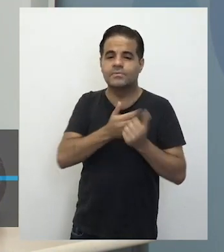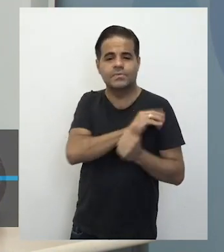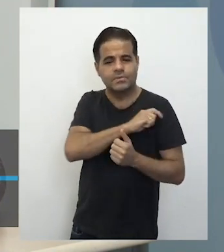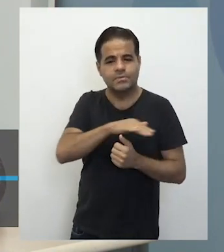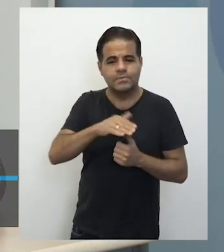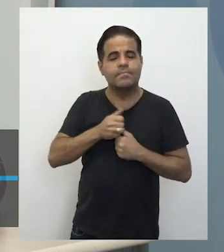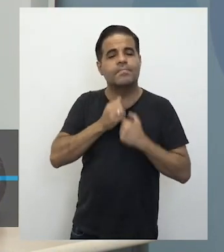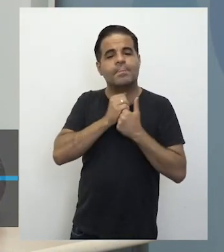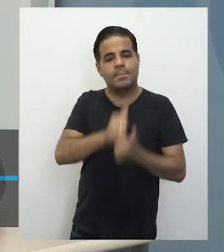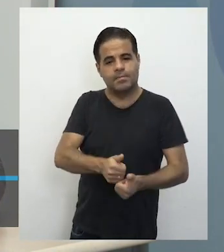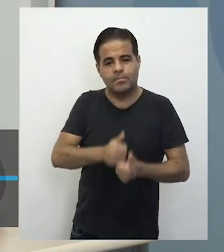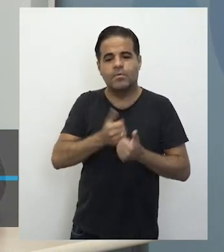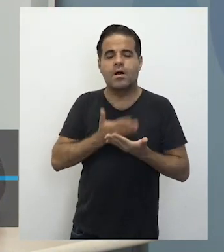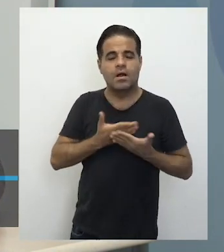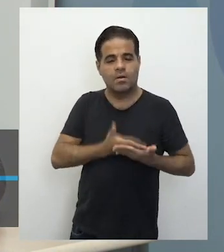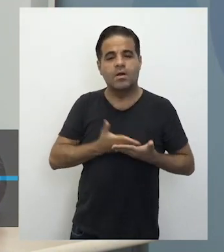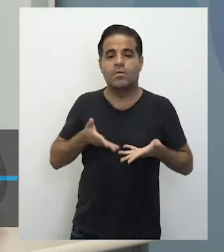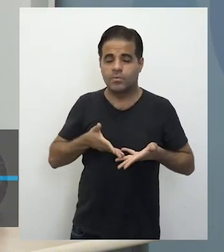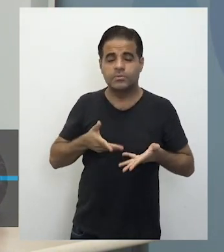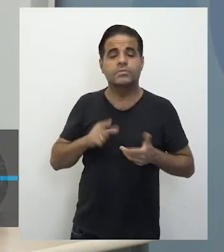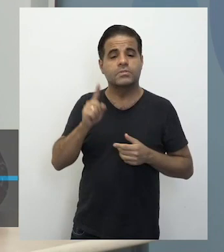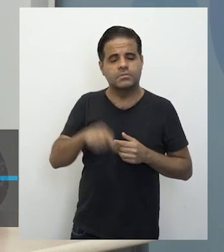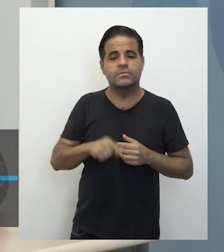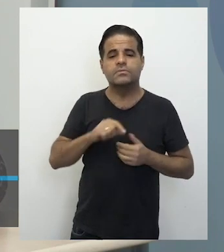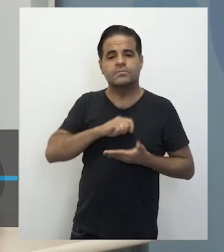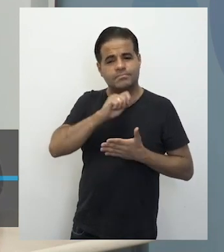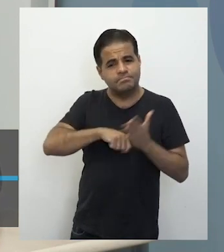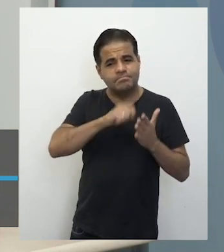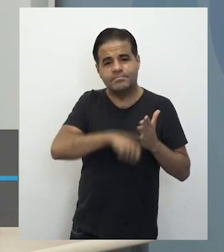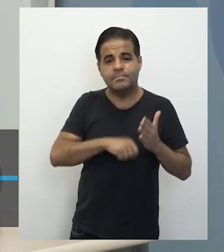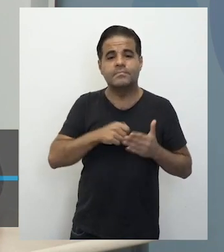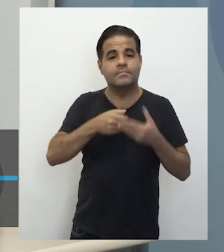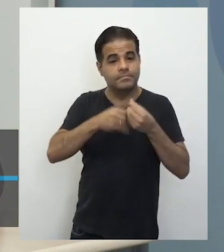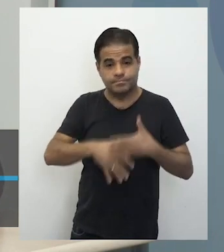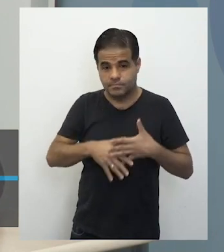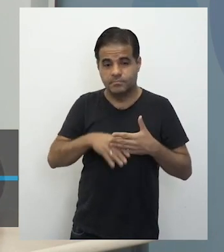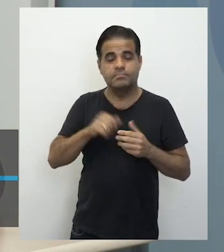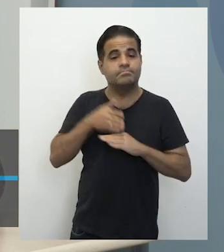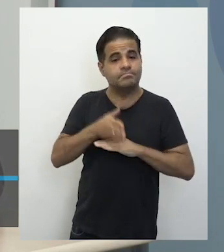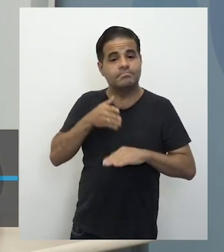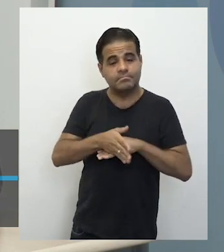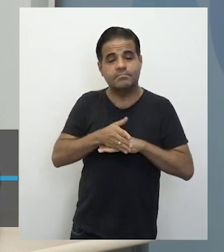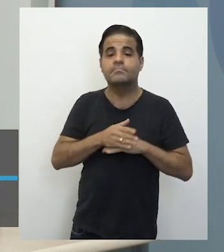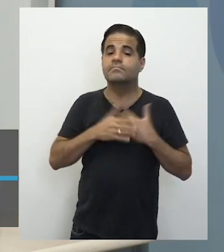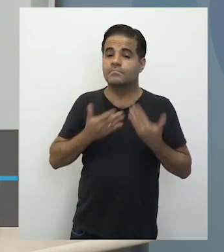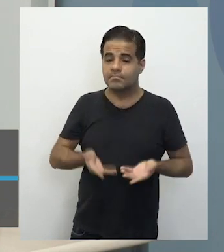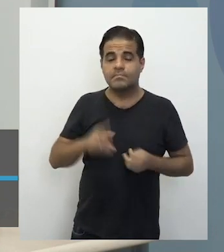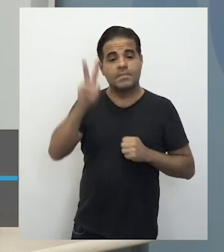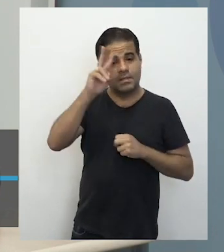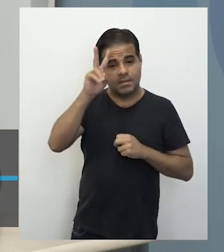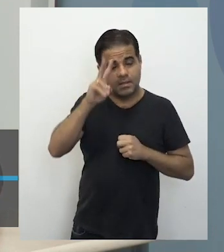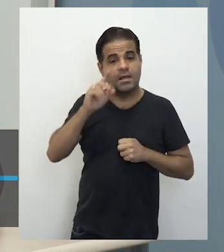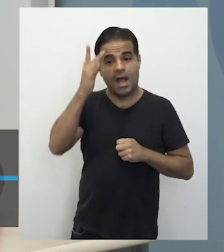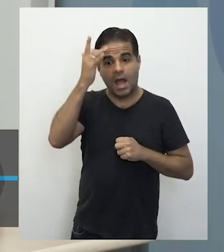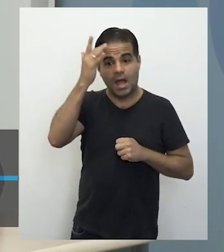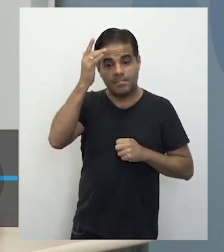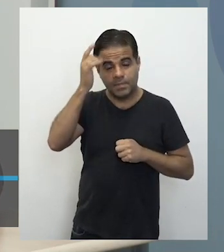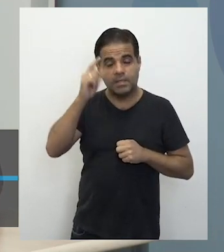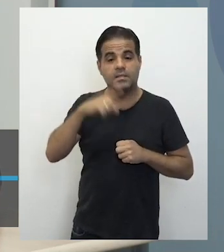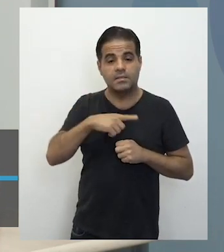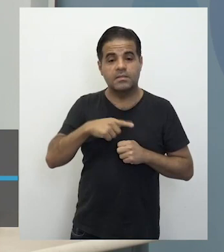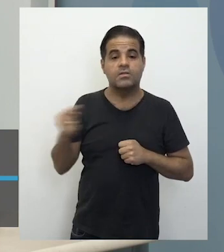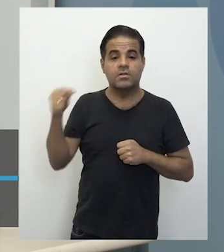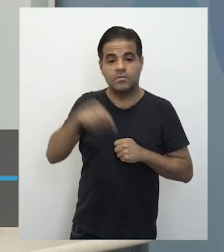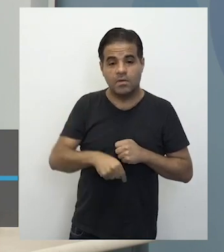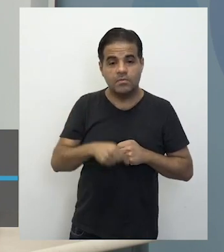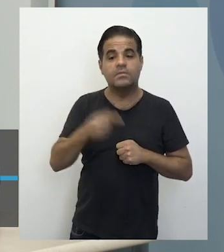estudantes que acompanharam a aula de hoje, muitos registros aqui de participação e lembrá-los que amanhã